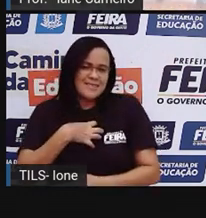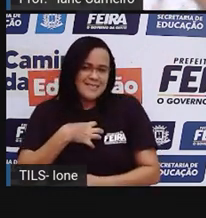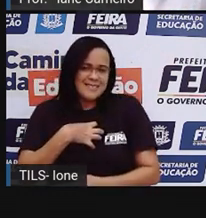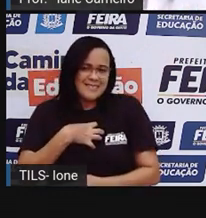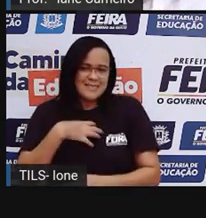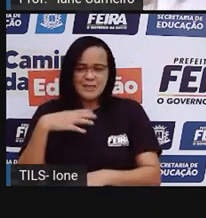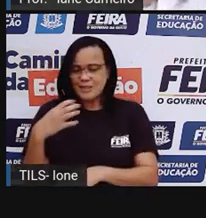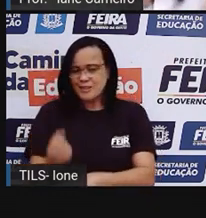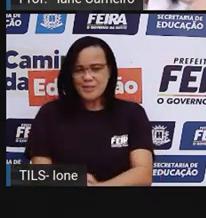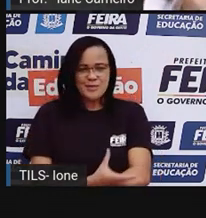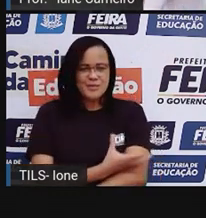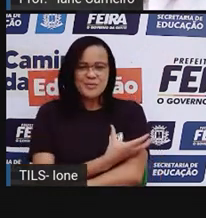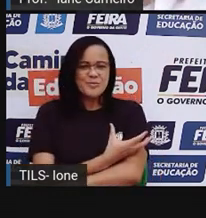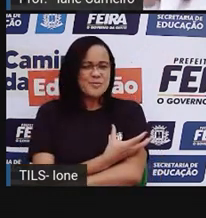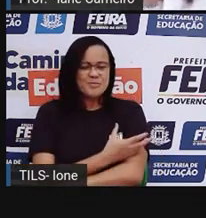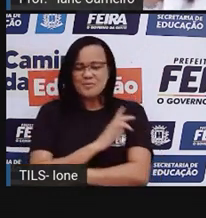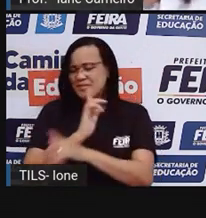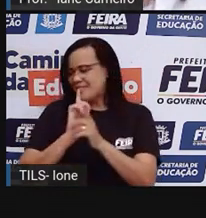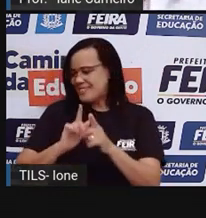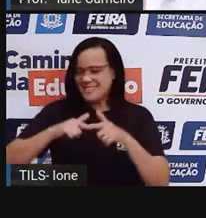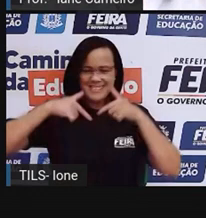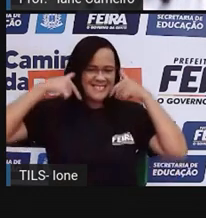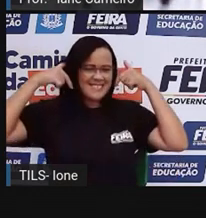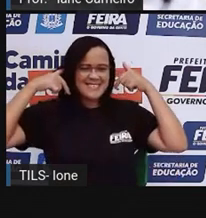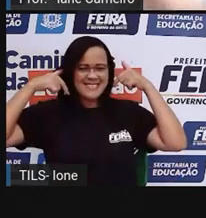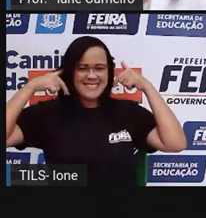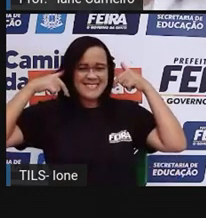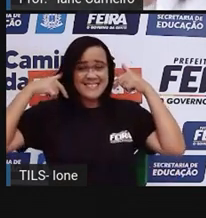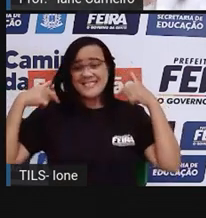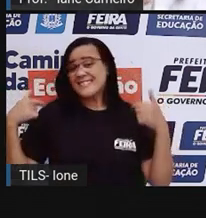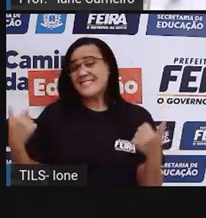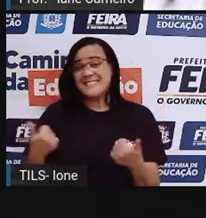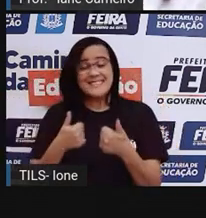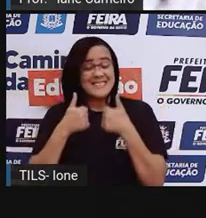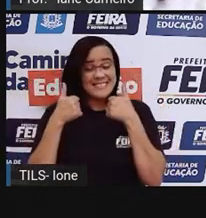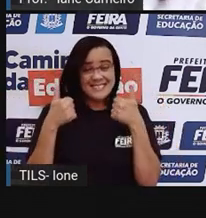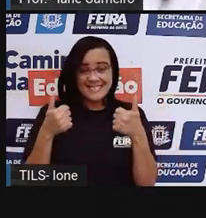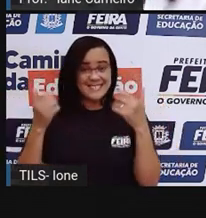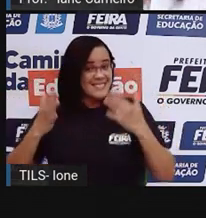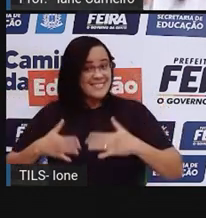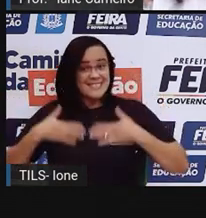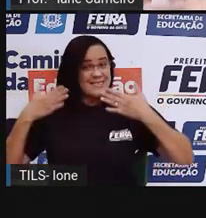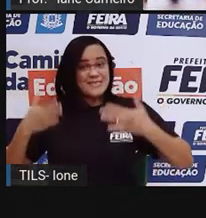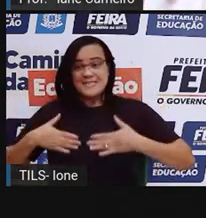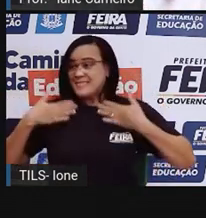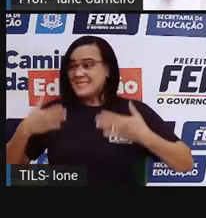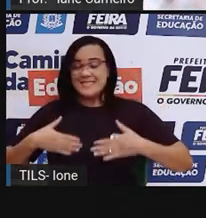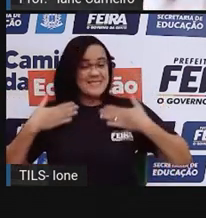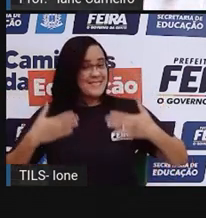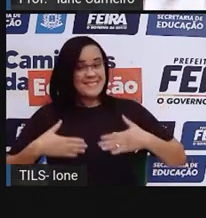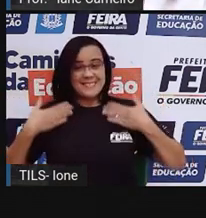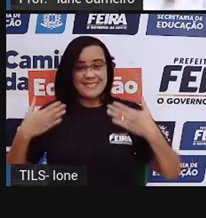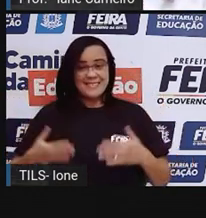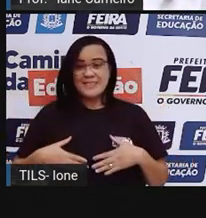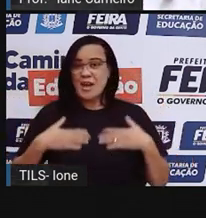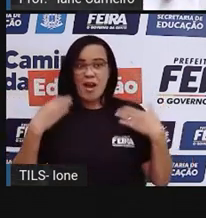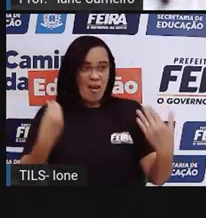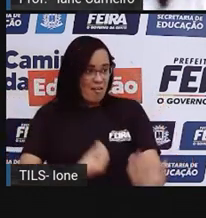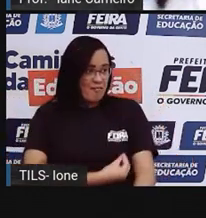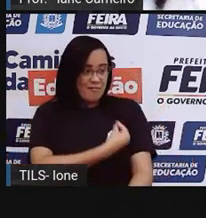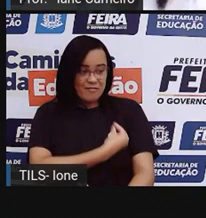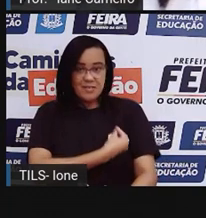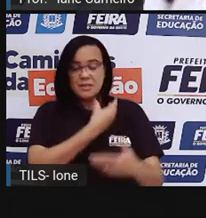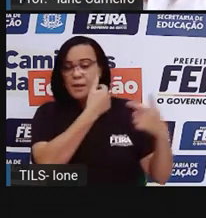assim radiante, sorridente, né? Nada tira a nossa alegria. Então, a gente está se sentindo bem com a vida,